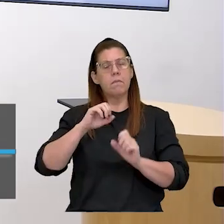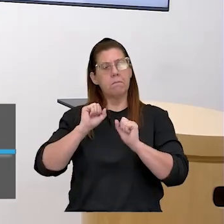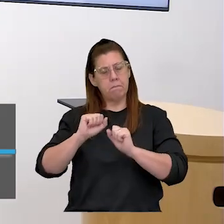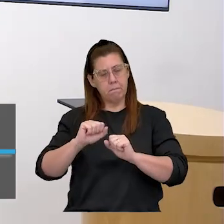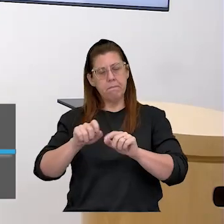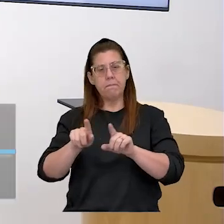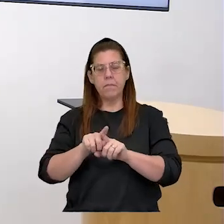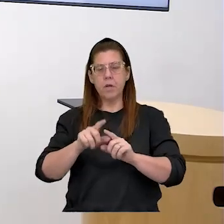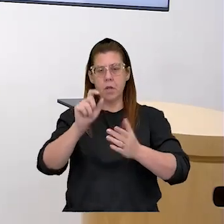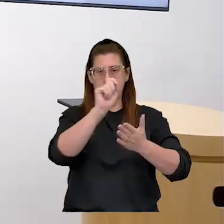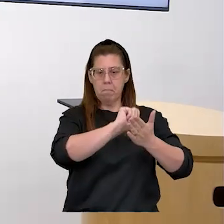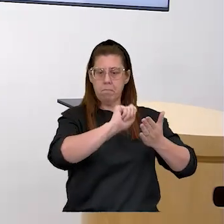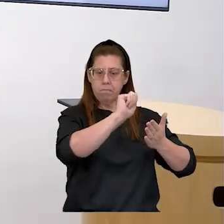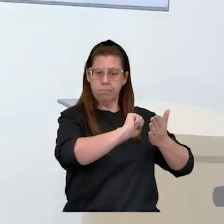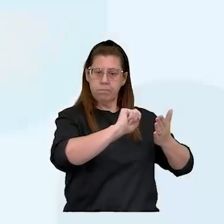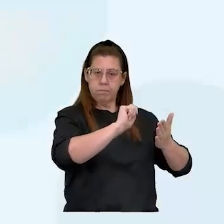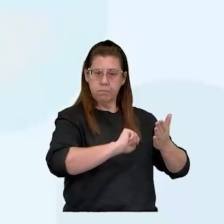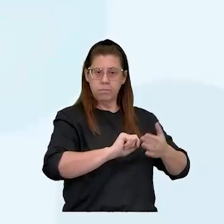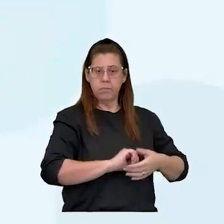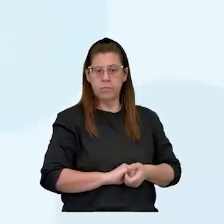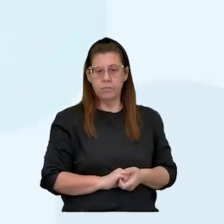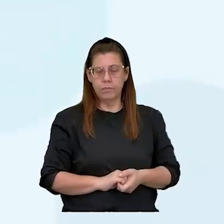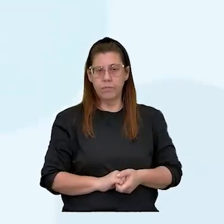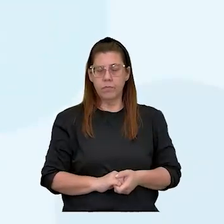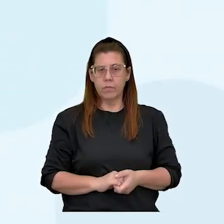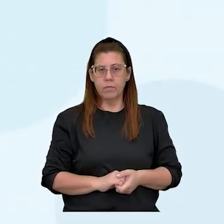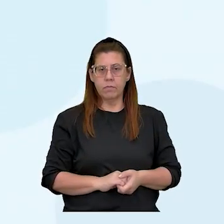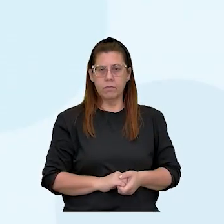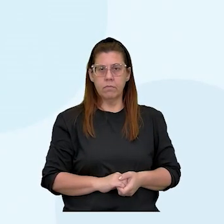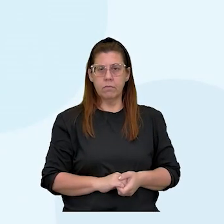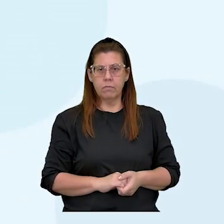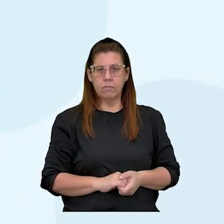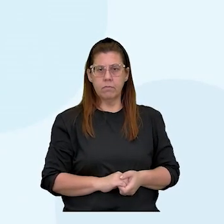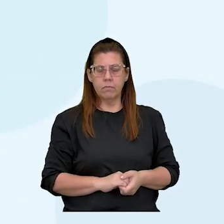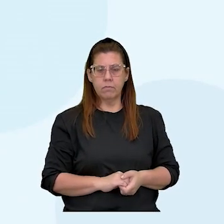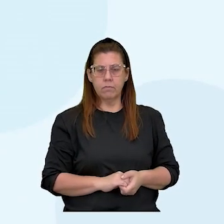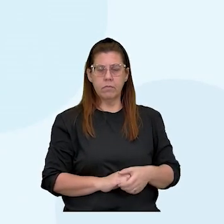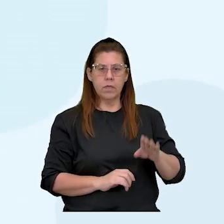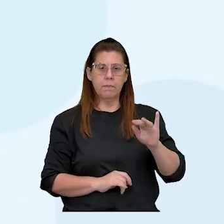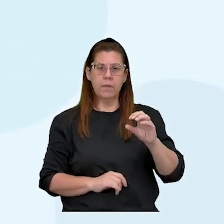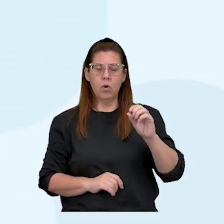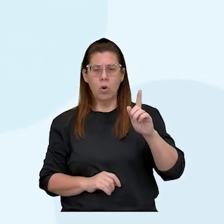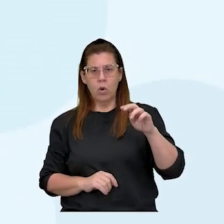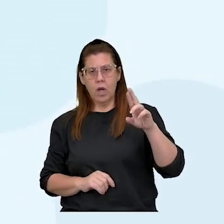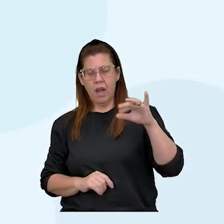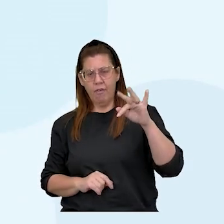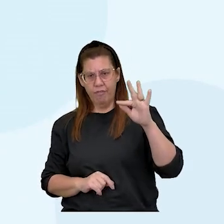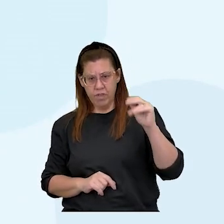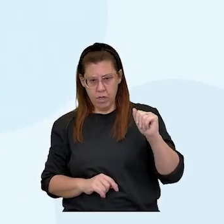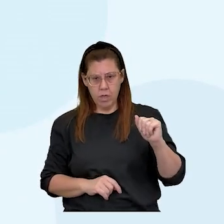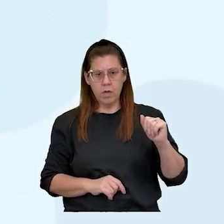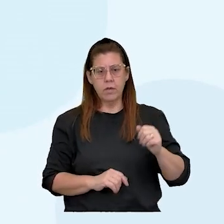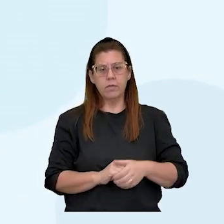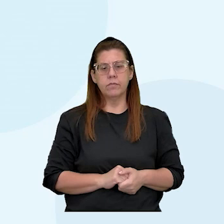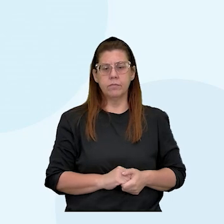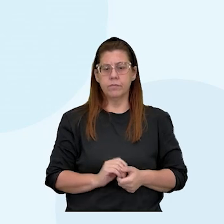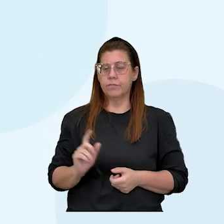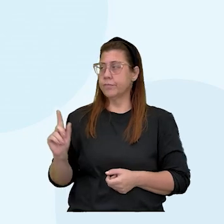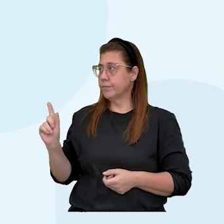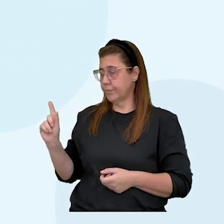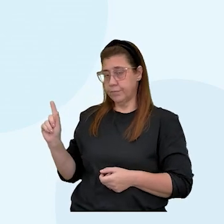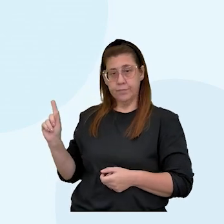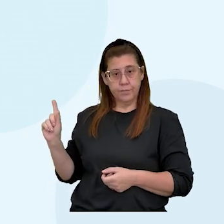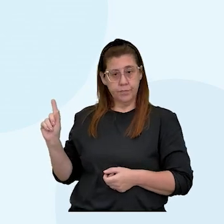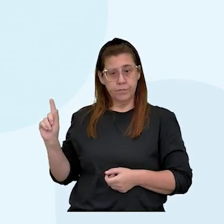pode escrever uma biografia, né? Write a small biography about you and your family. Então você